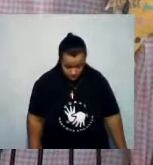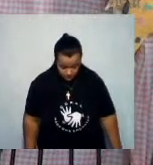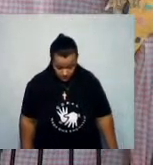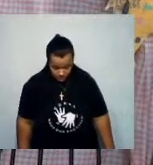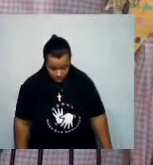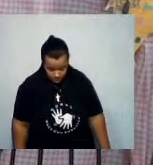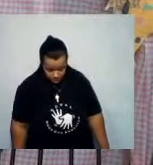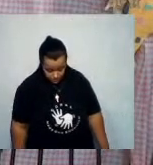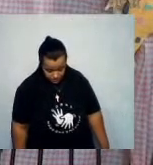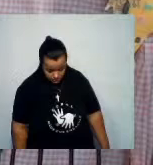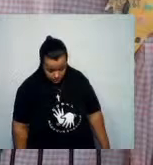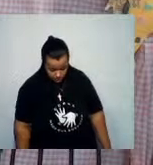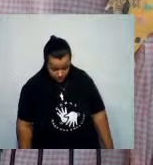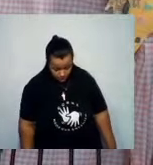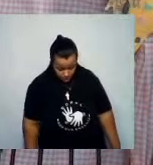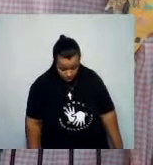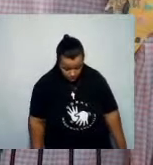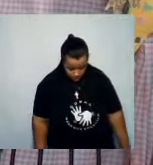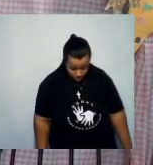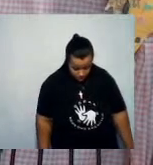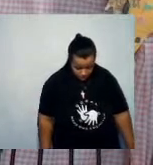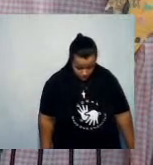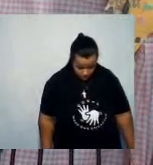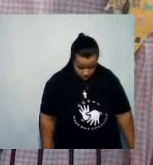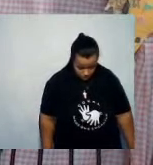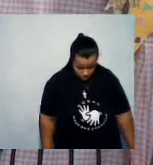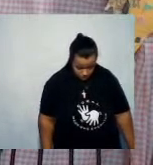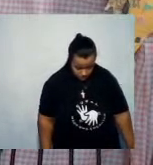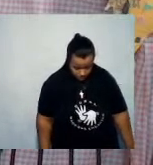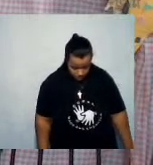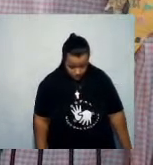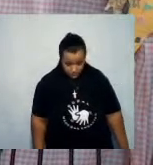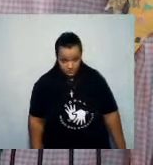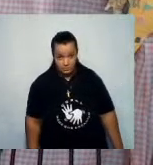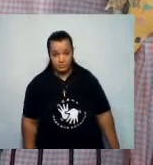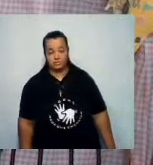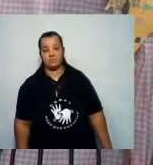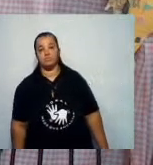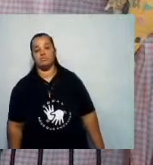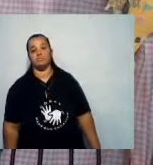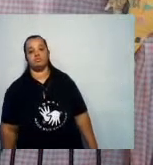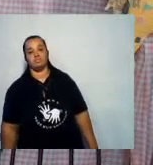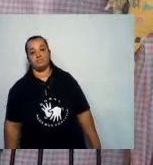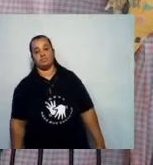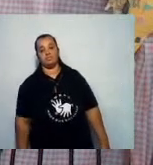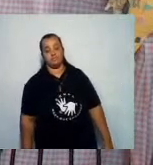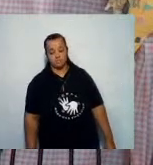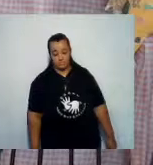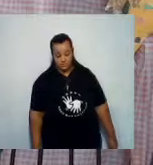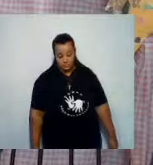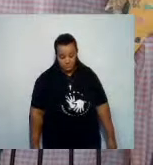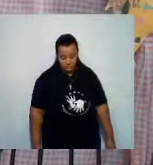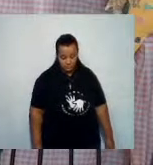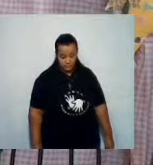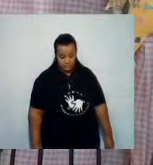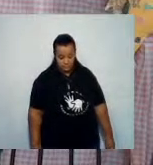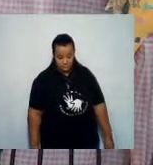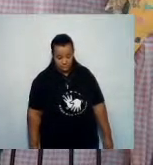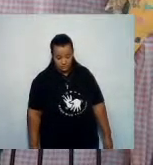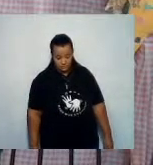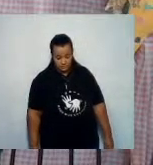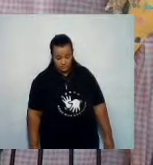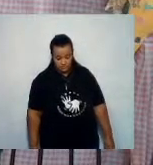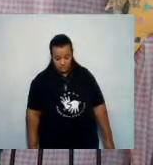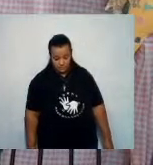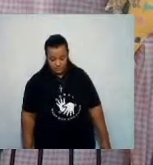São nossos parceiros também, sempre estamos juntos por aqui, é uma alegria imensa. Vamos de música, essa canção é muito especial, é um baiãozinho que a gente está trazendo aqui